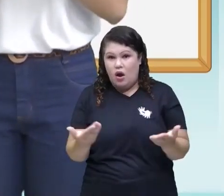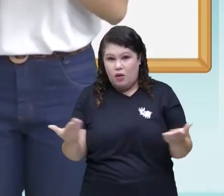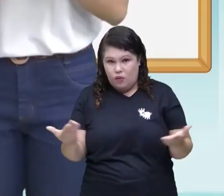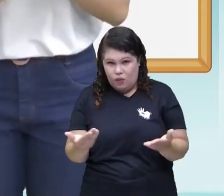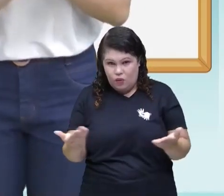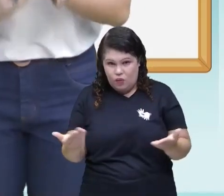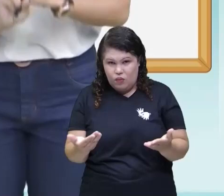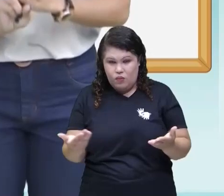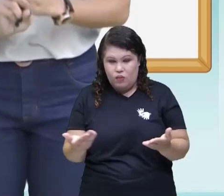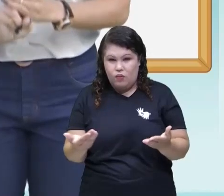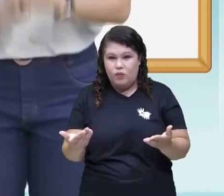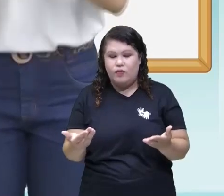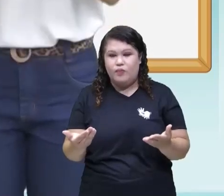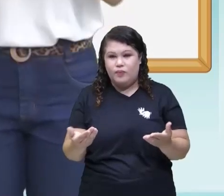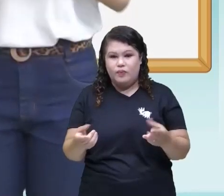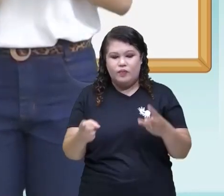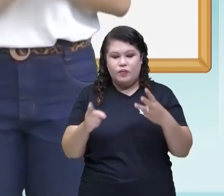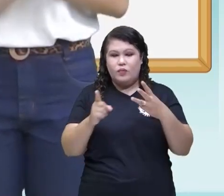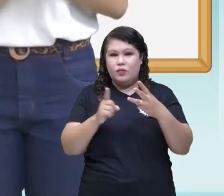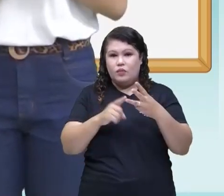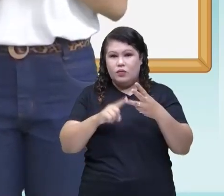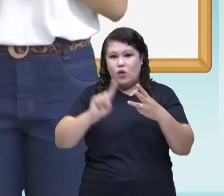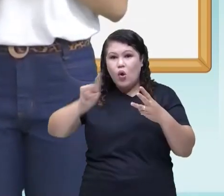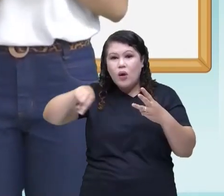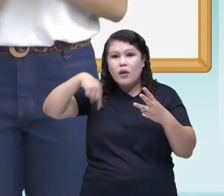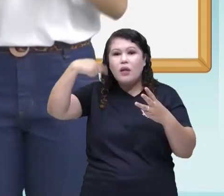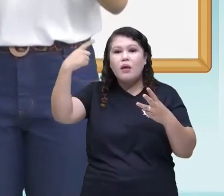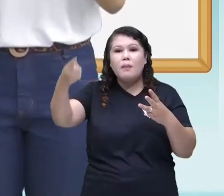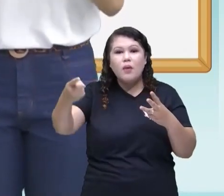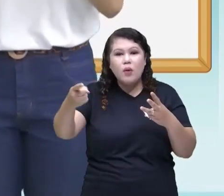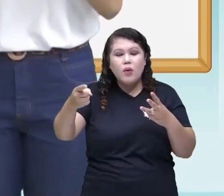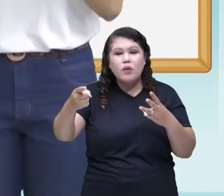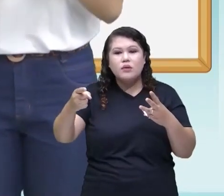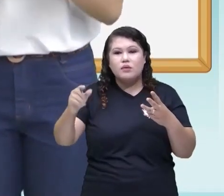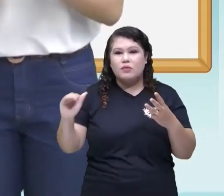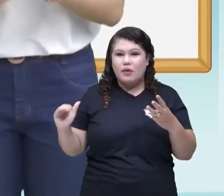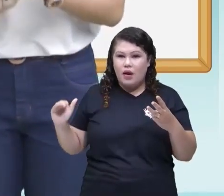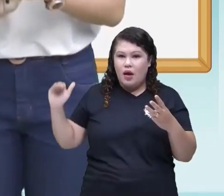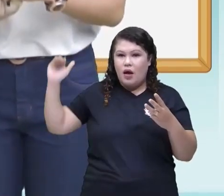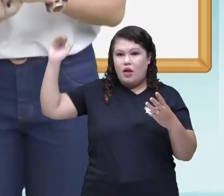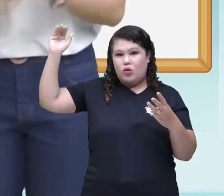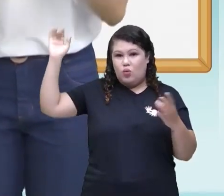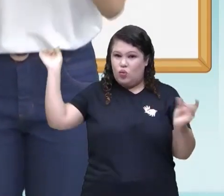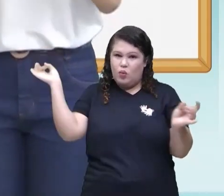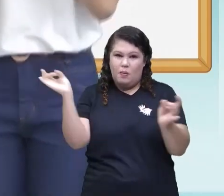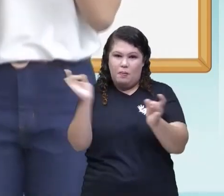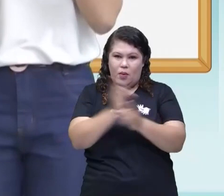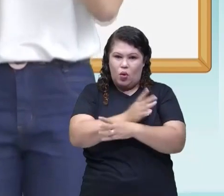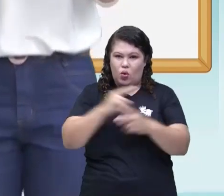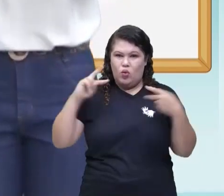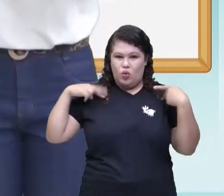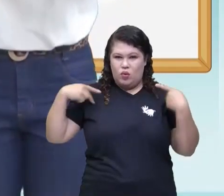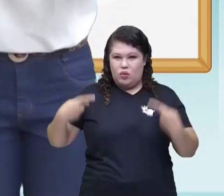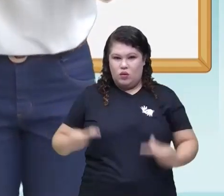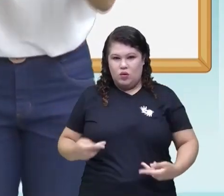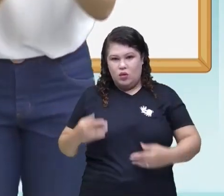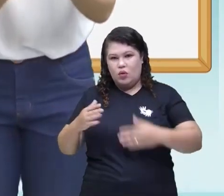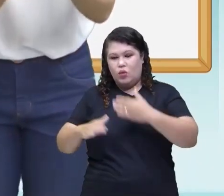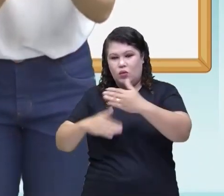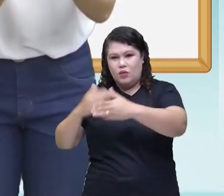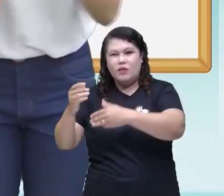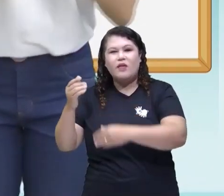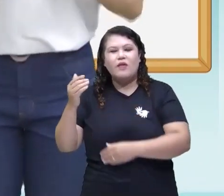são crianças. E depois, vocês são o quê? Vocês vão ser adultos. Perceberam que eu falei